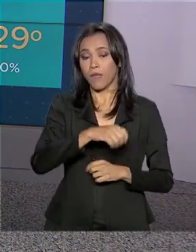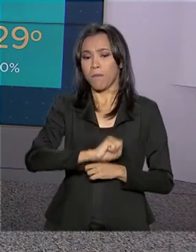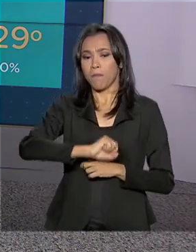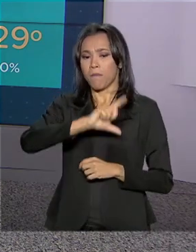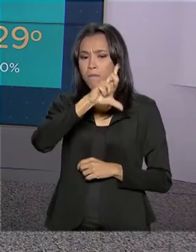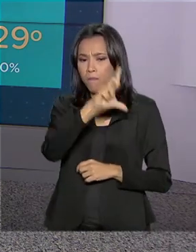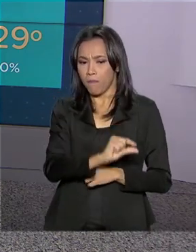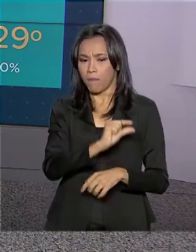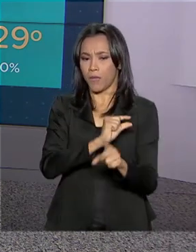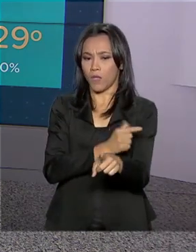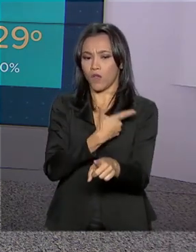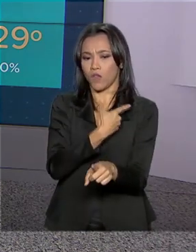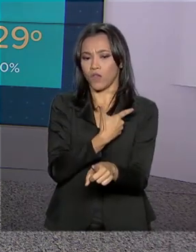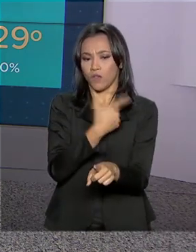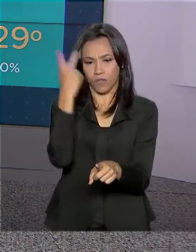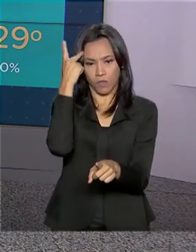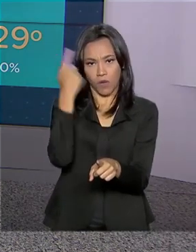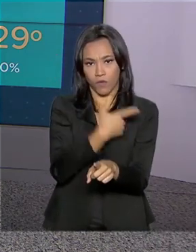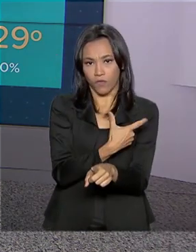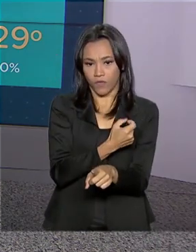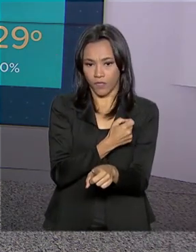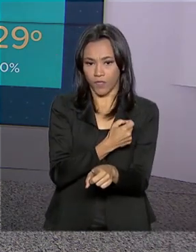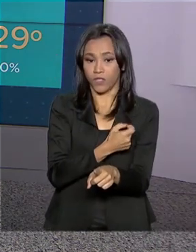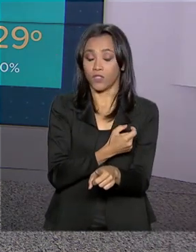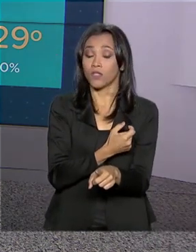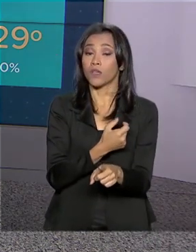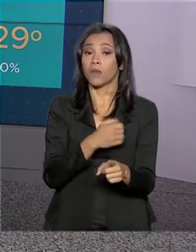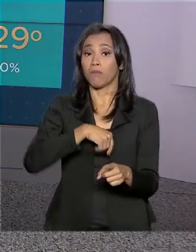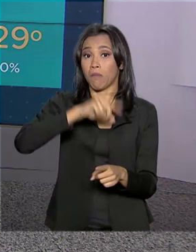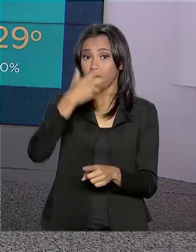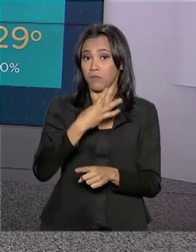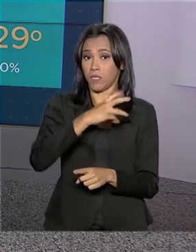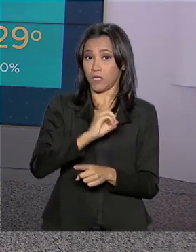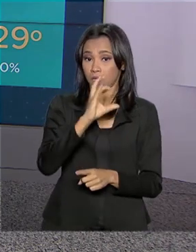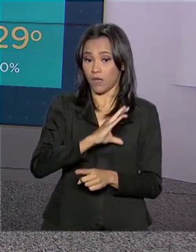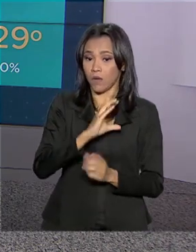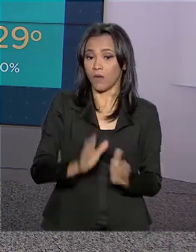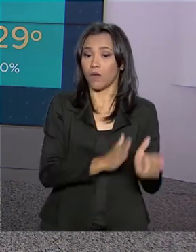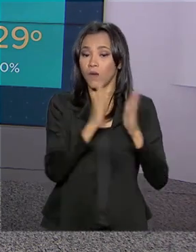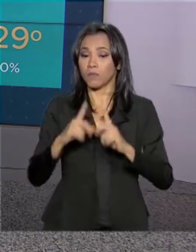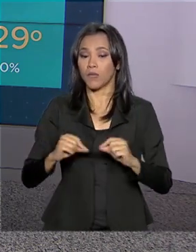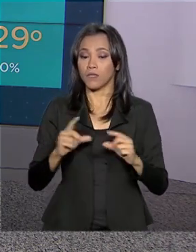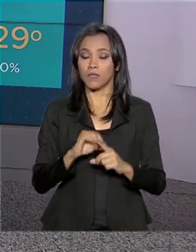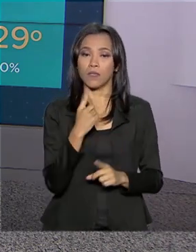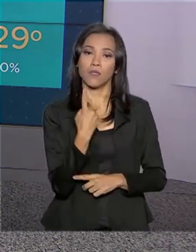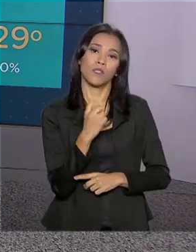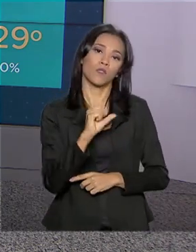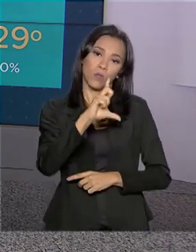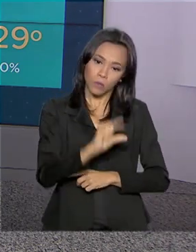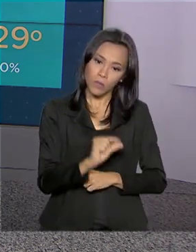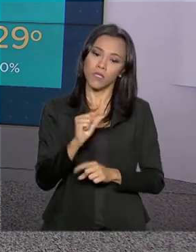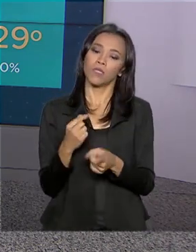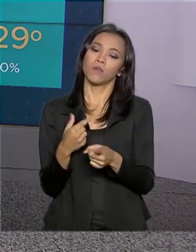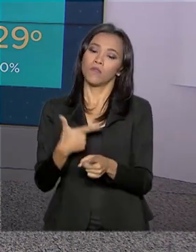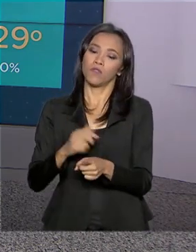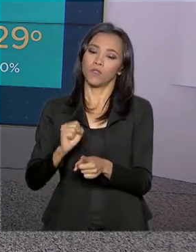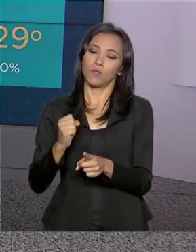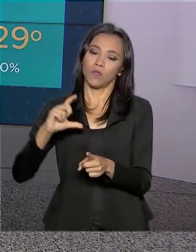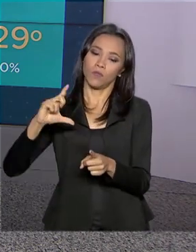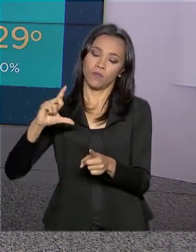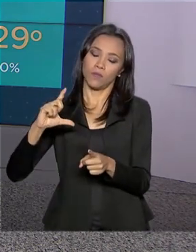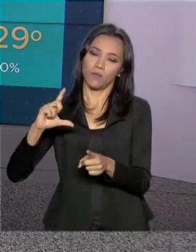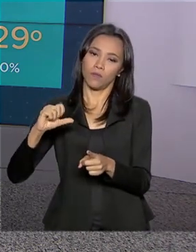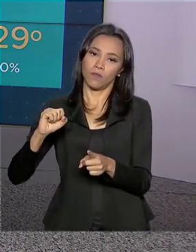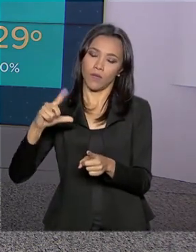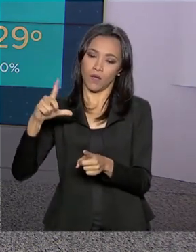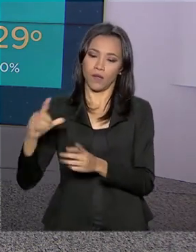são paulo a gente tem mínima de 20 e máxima de 30 graus aqui em brasília mínima de 18 e máxima de 28 graus e